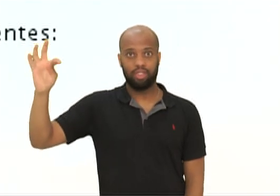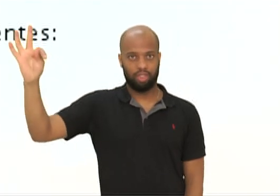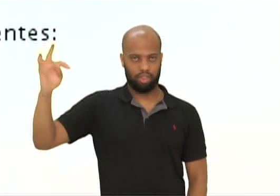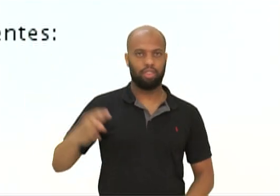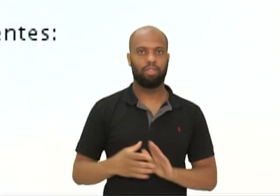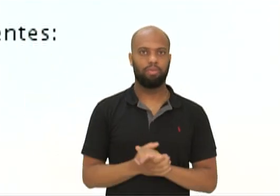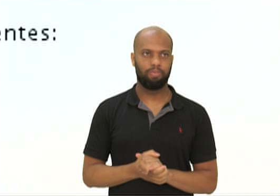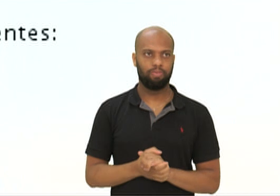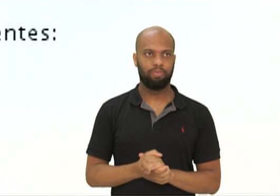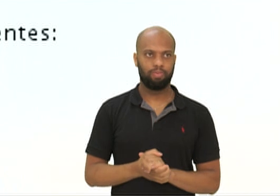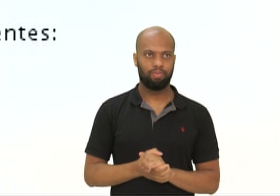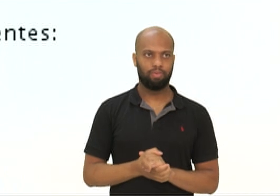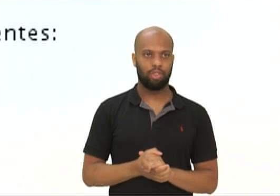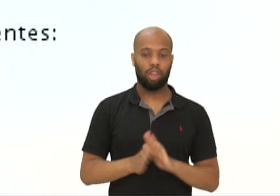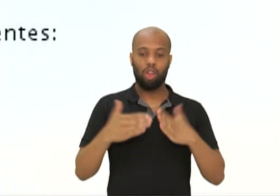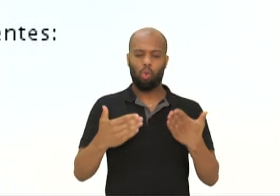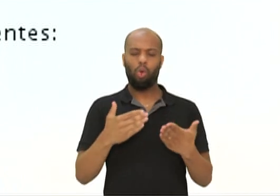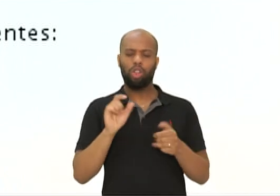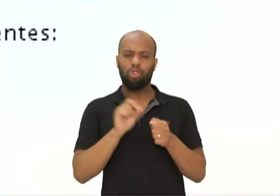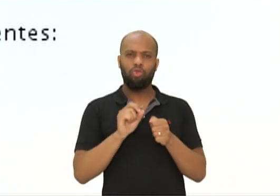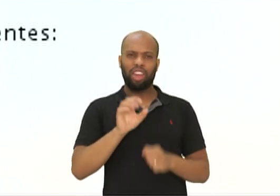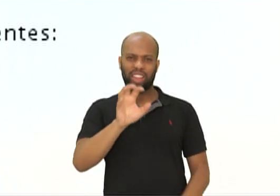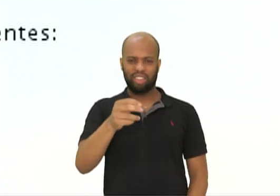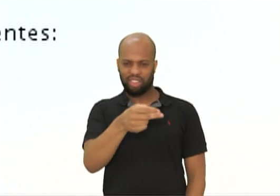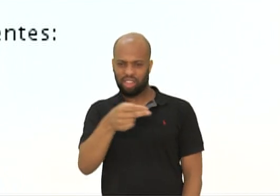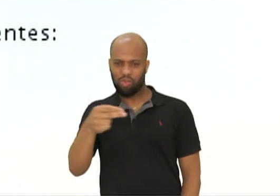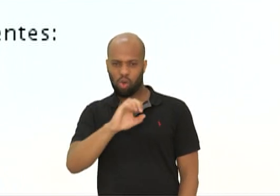0,5T. Quando a gente iguala esse